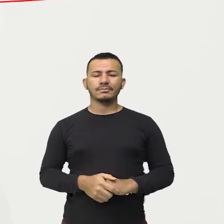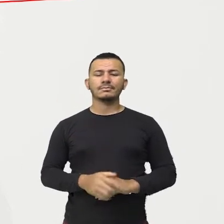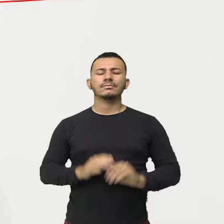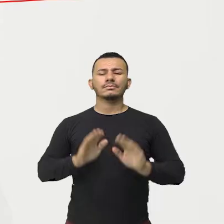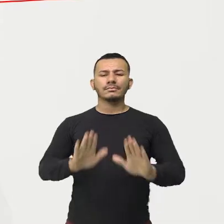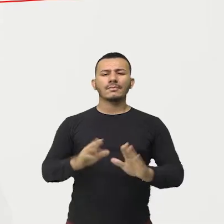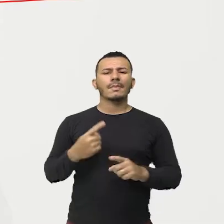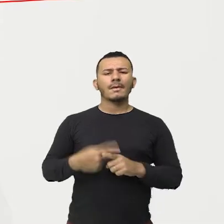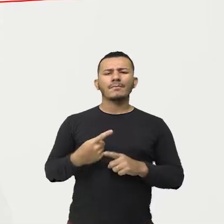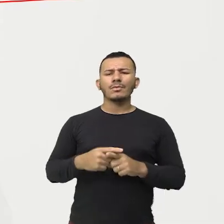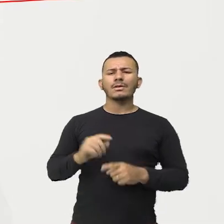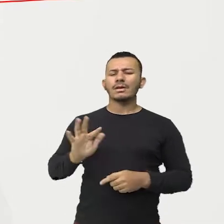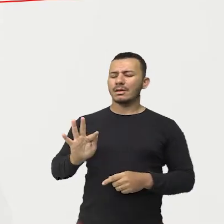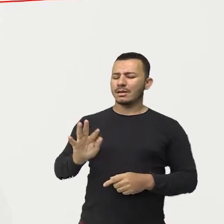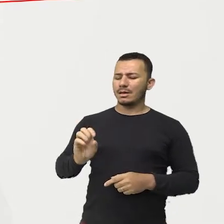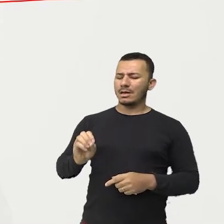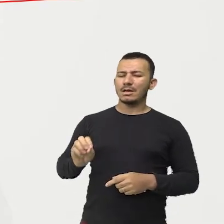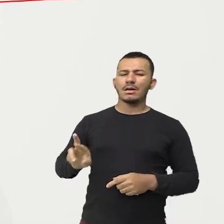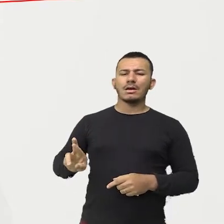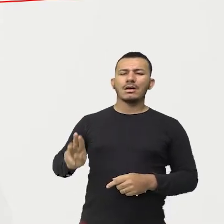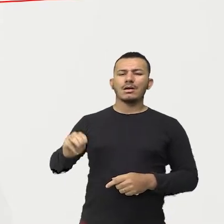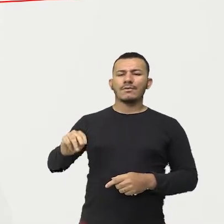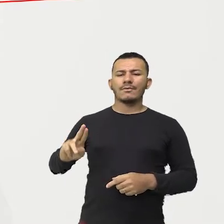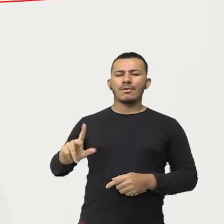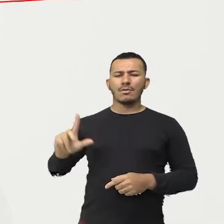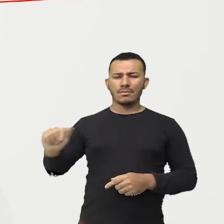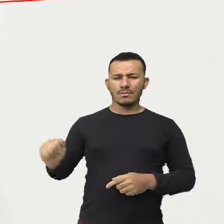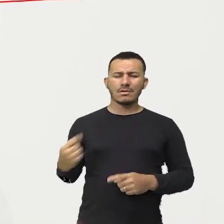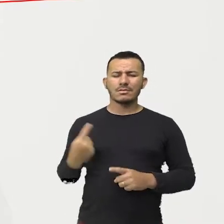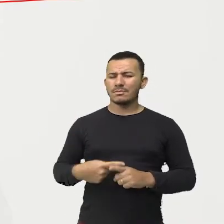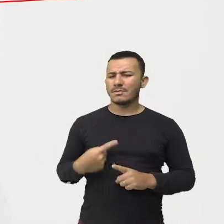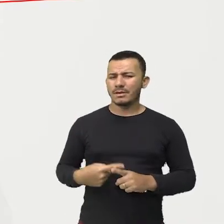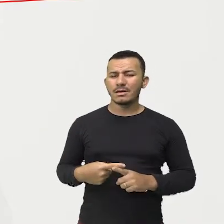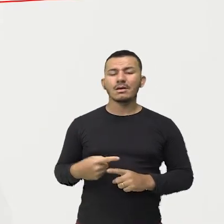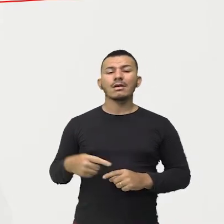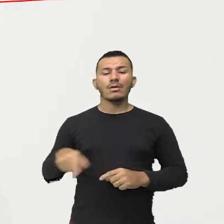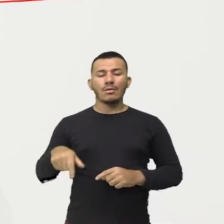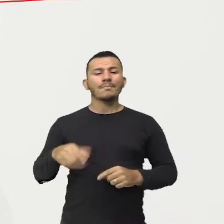E por que chama de fórmula? Porque